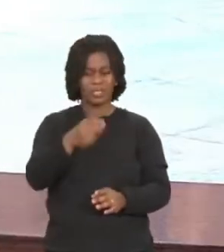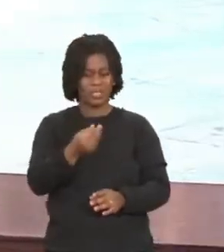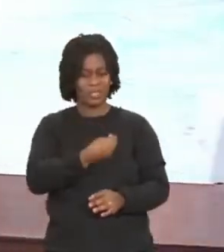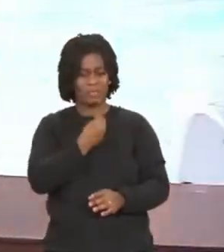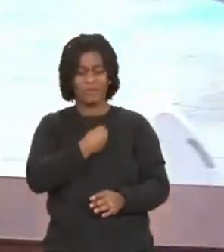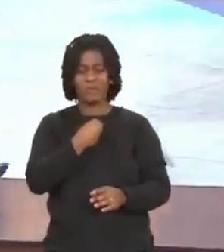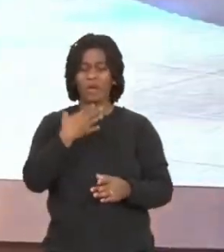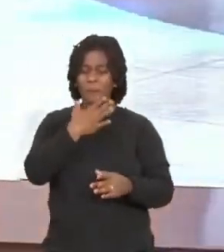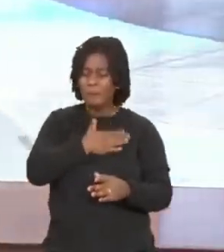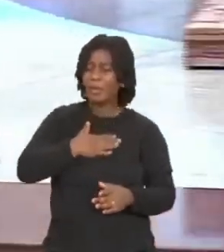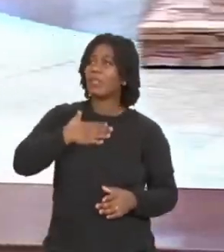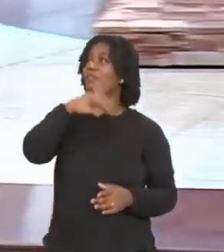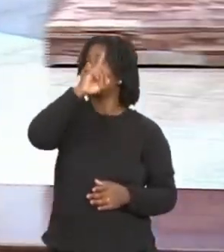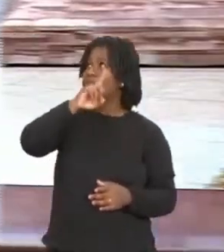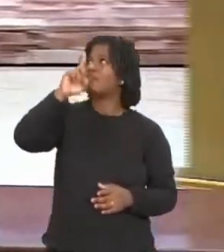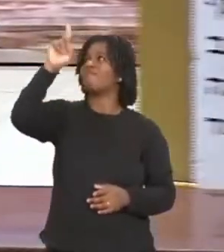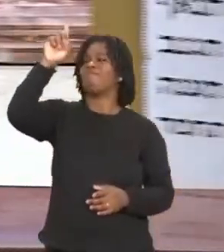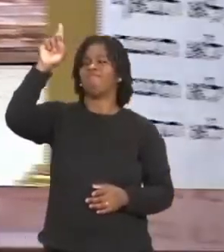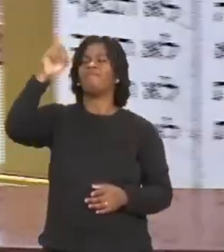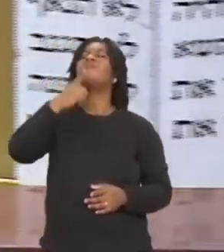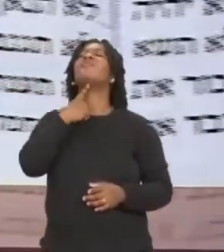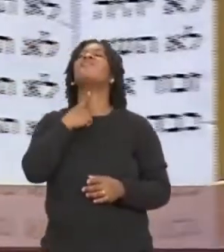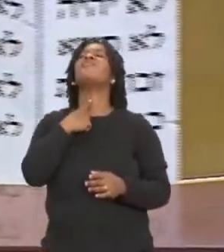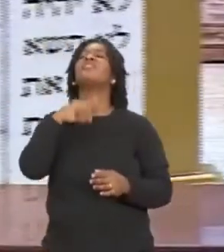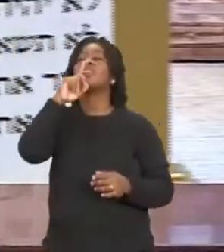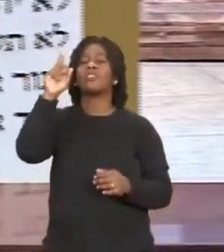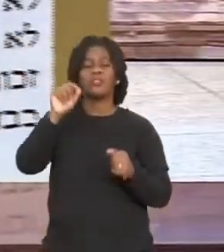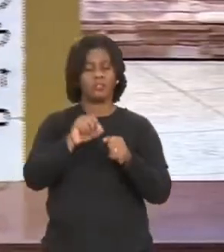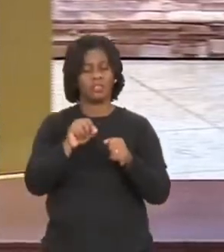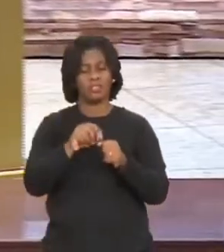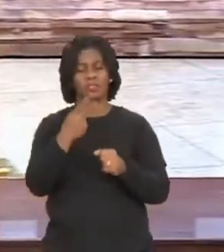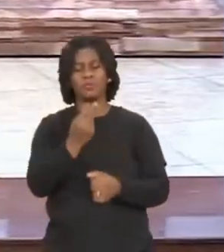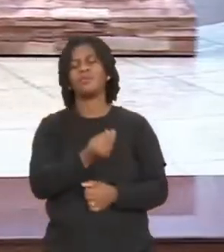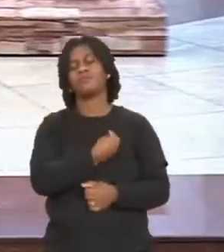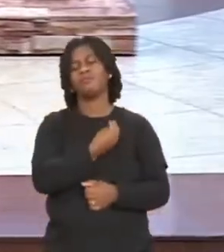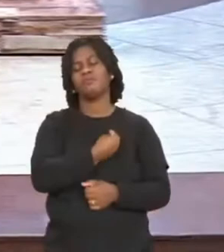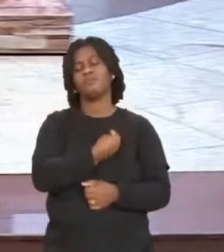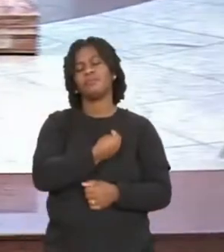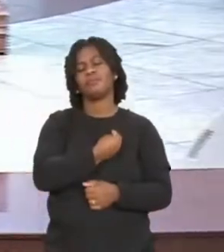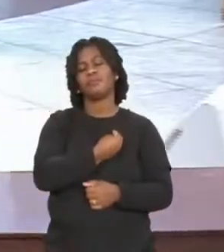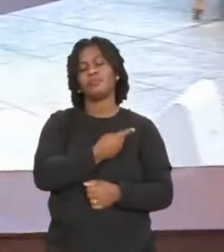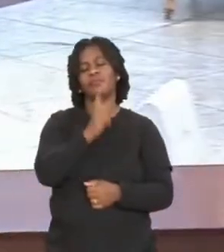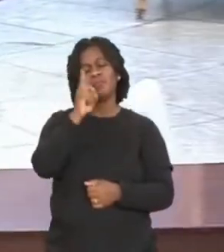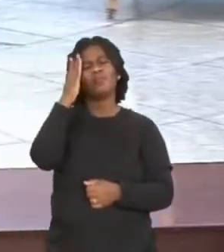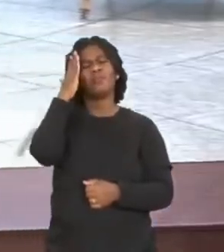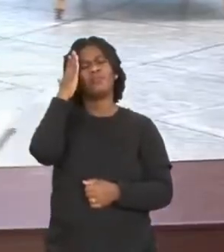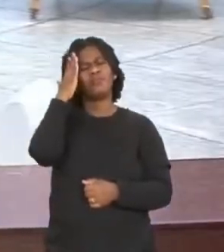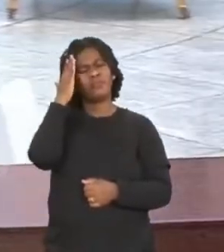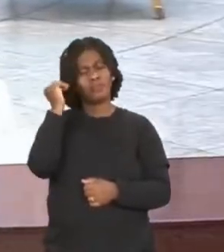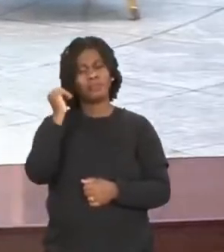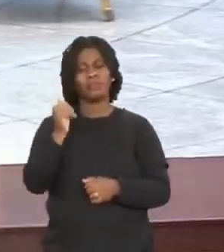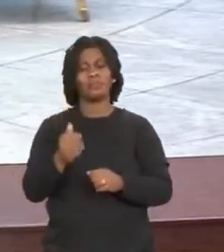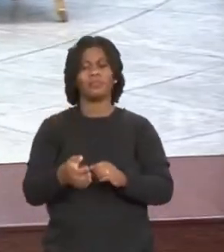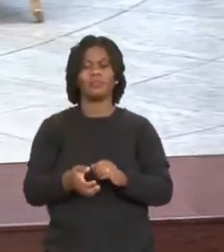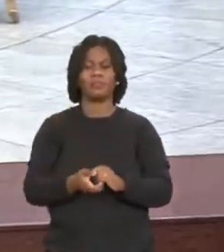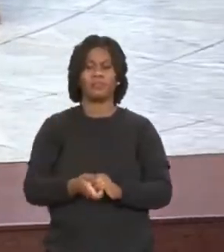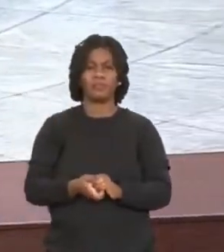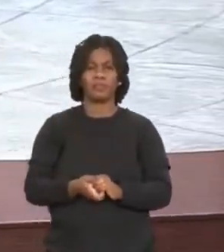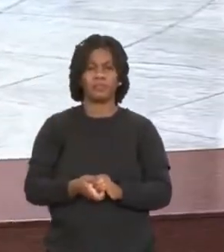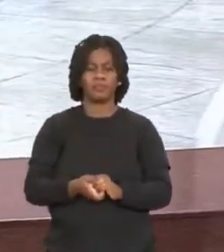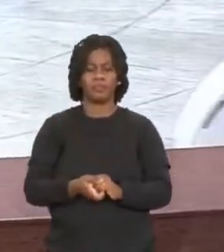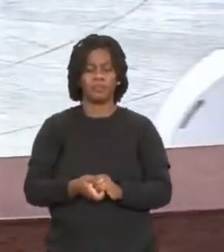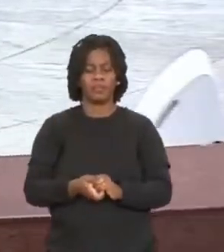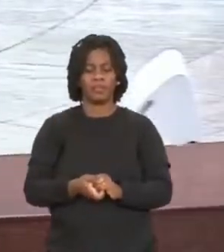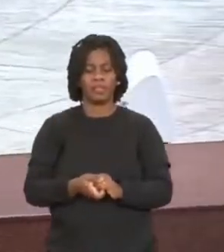para alegrá-Lo, para fazer a vontade dEle. Deus sabe, desde a hora que